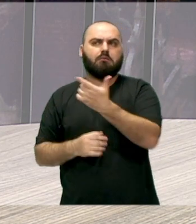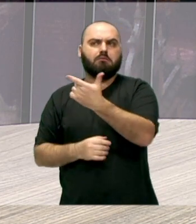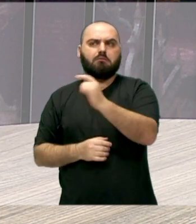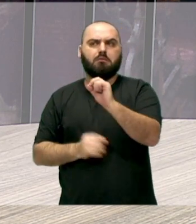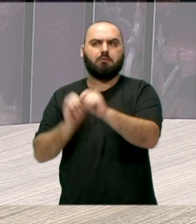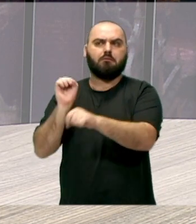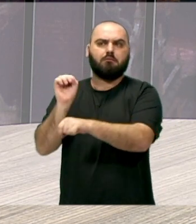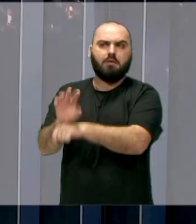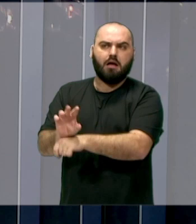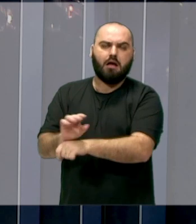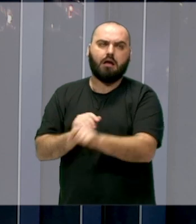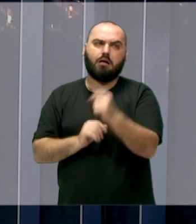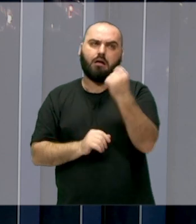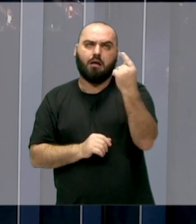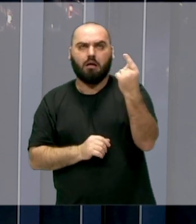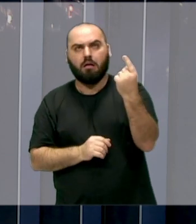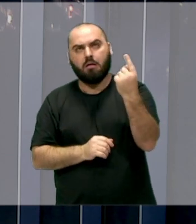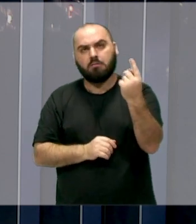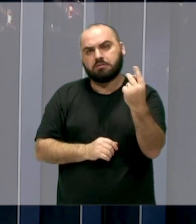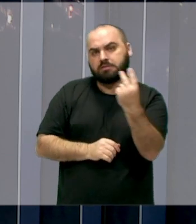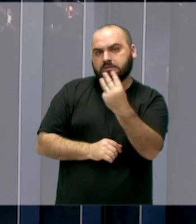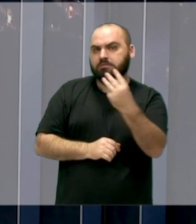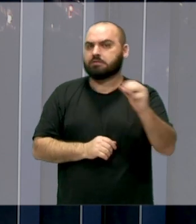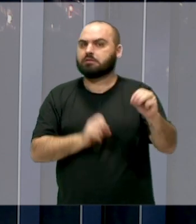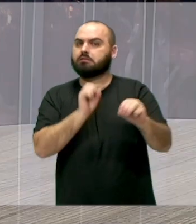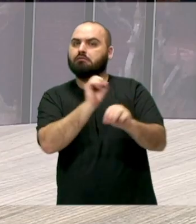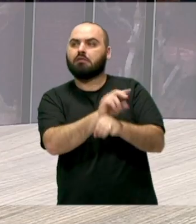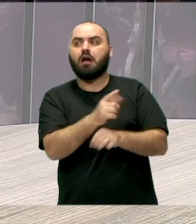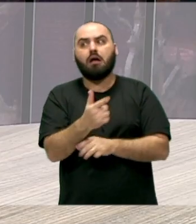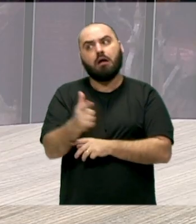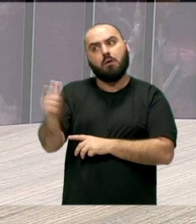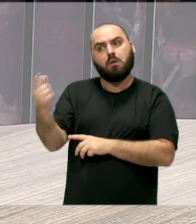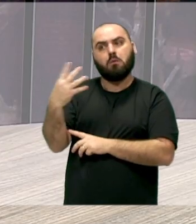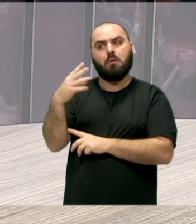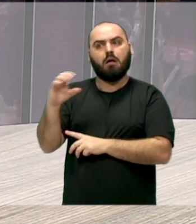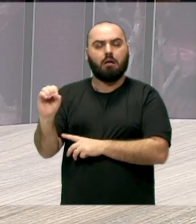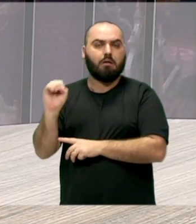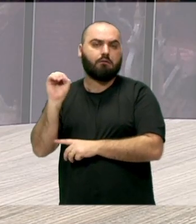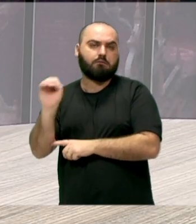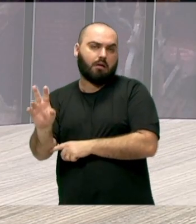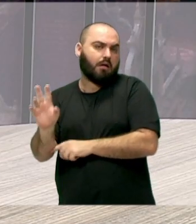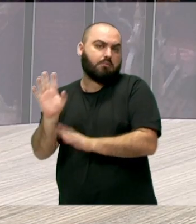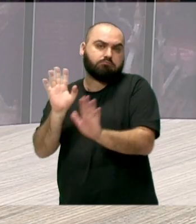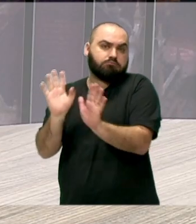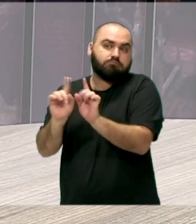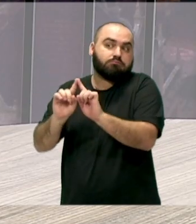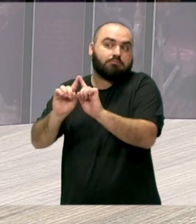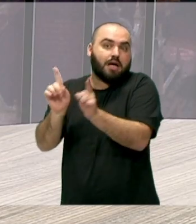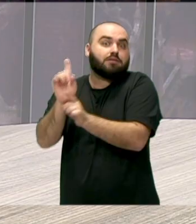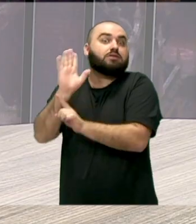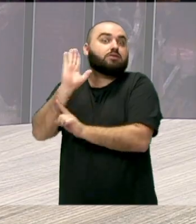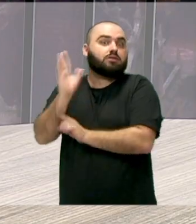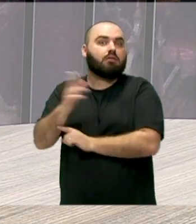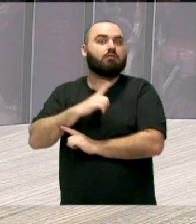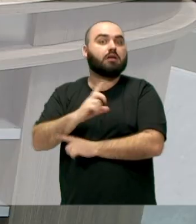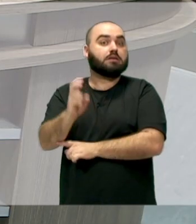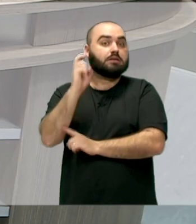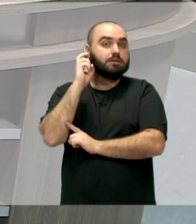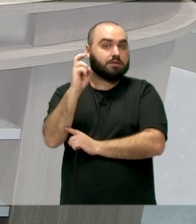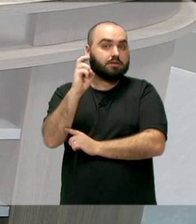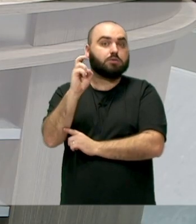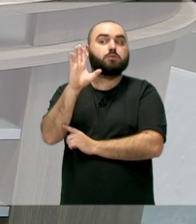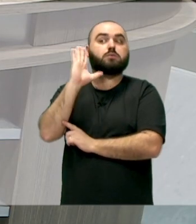com 30, algumas com 40 e algumas com um pouquinho menos. Mas já temos, eu diria que 5 oficinas aí que